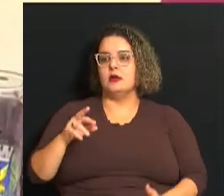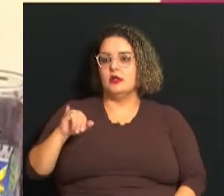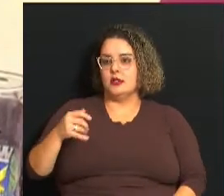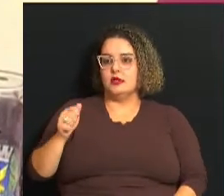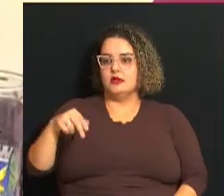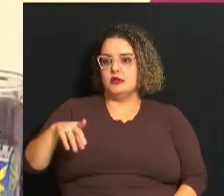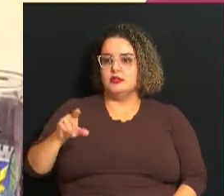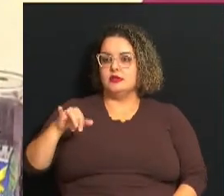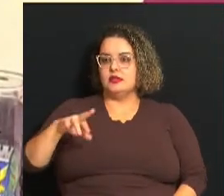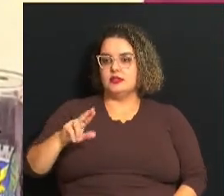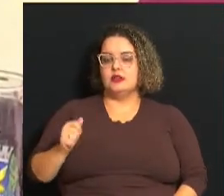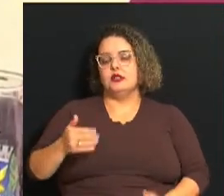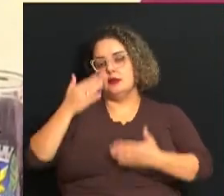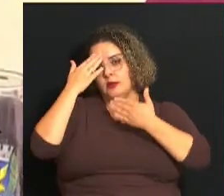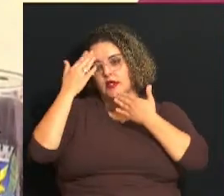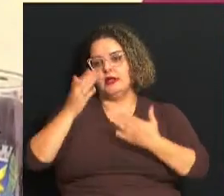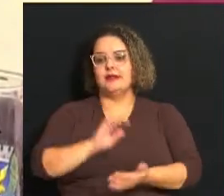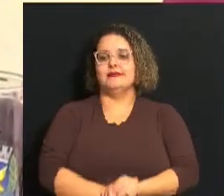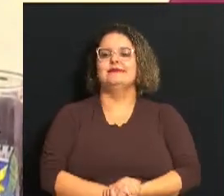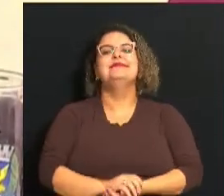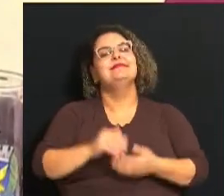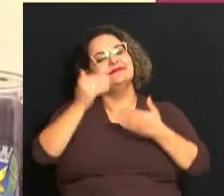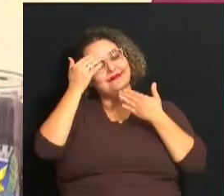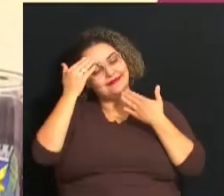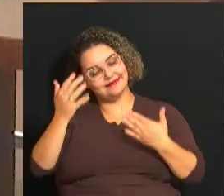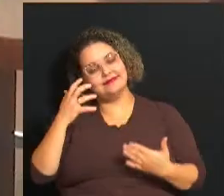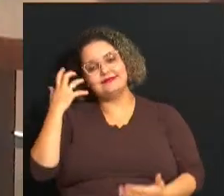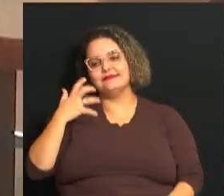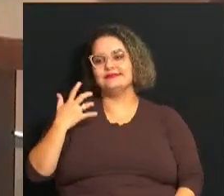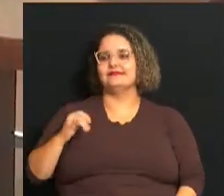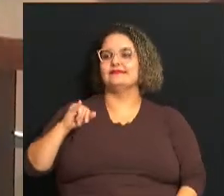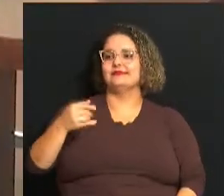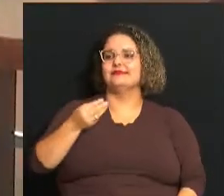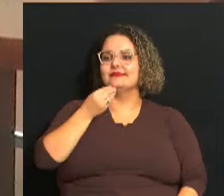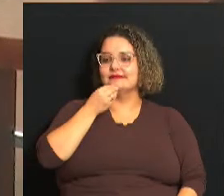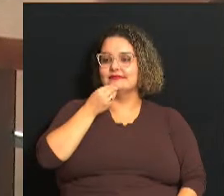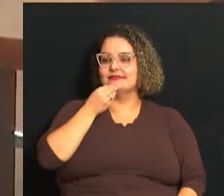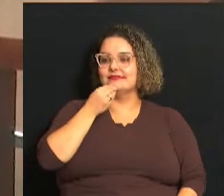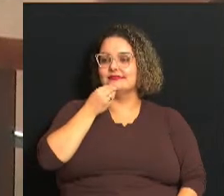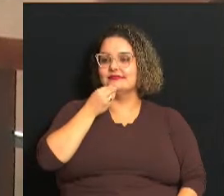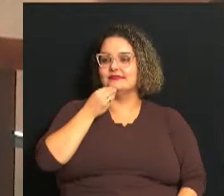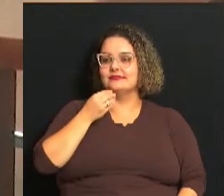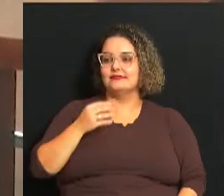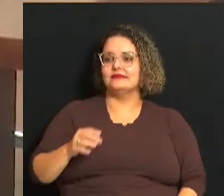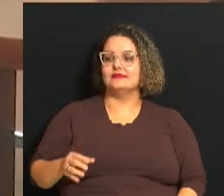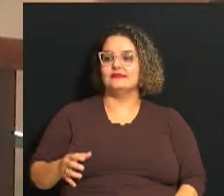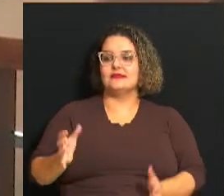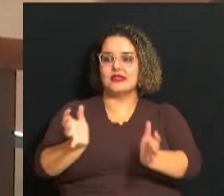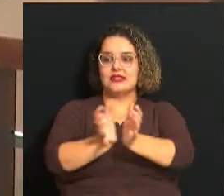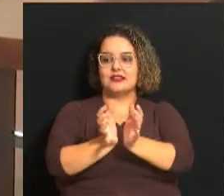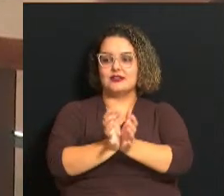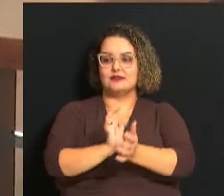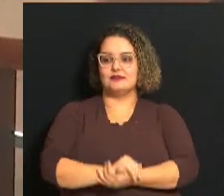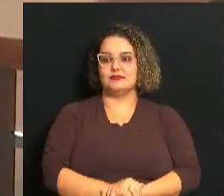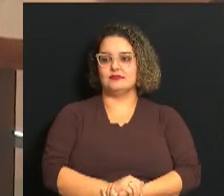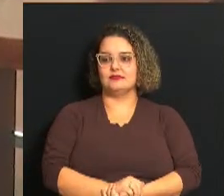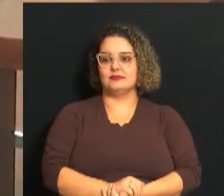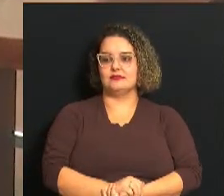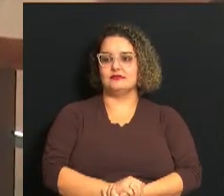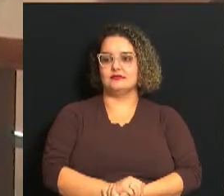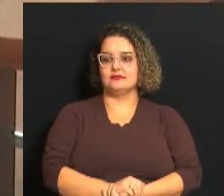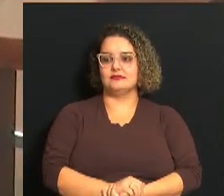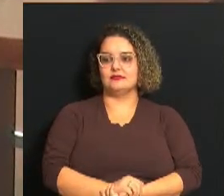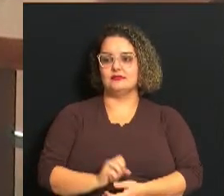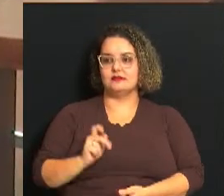brigada viu mais uma vez obrigada Eu é que agradeço a vida oportunidade de tá aqui nessa comissão Tá ok